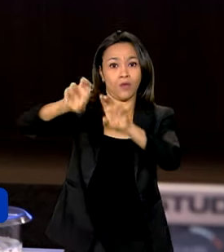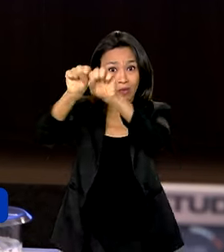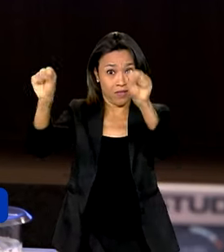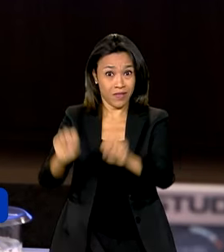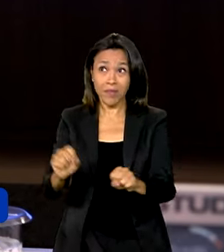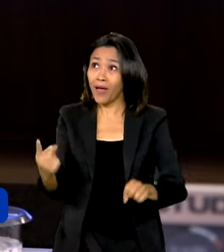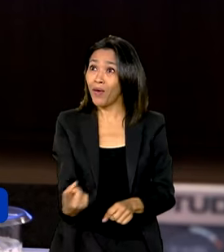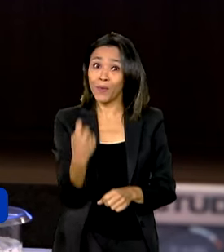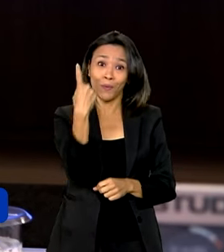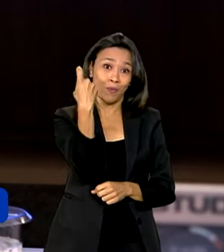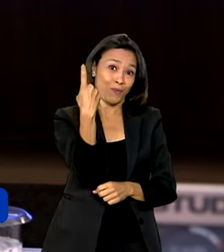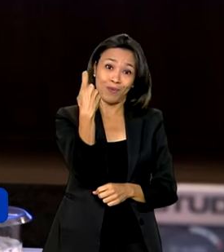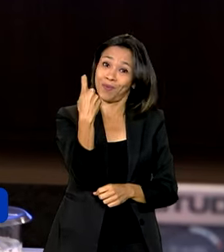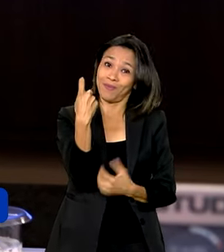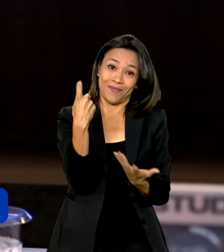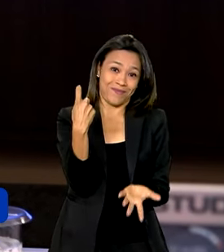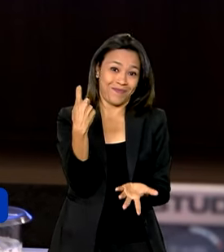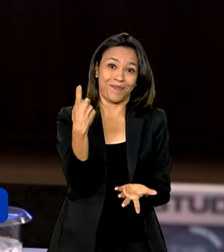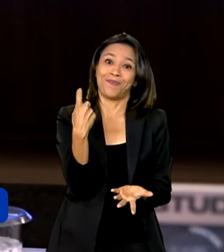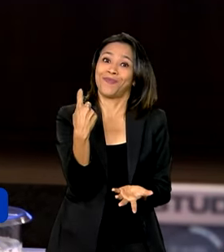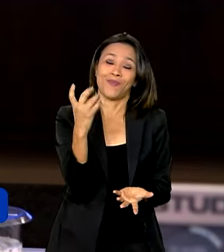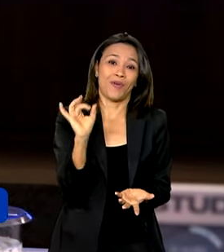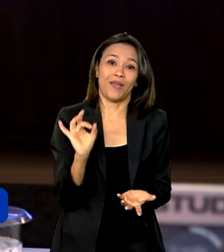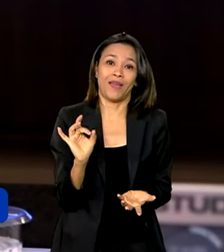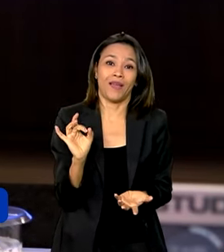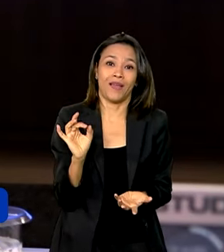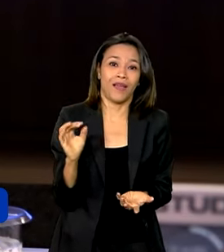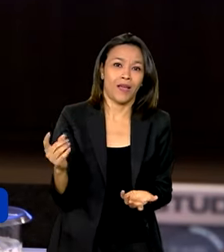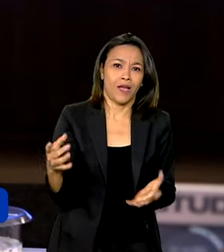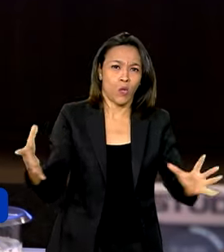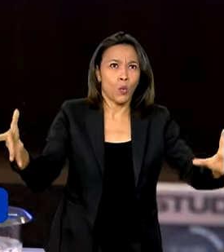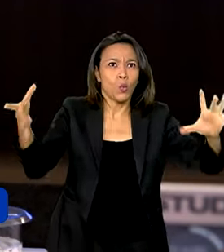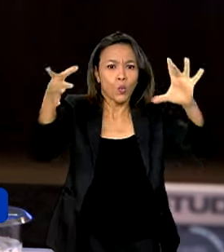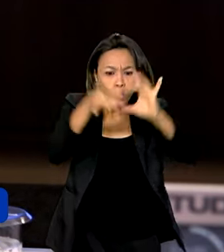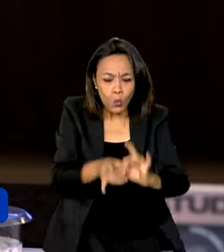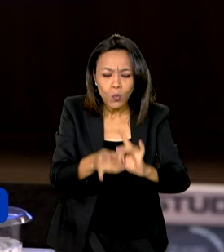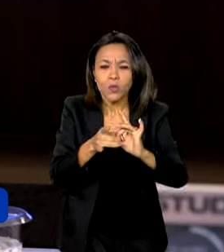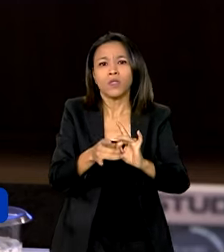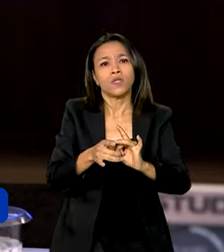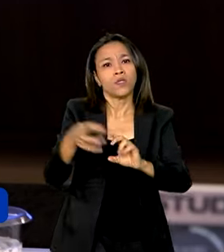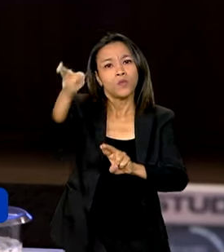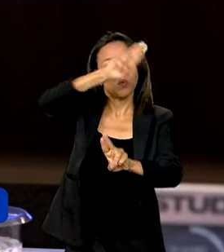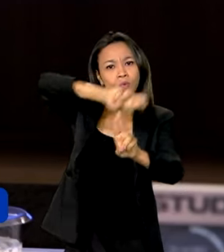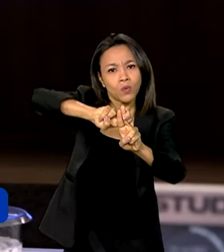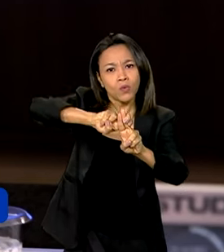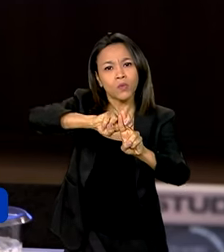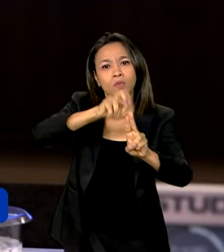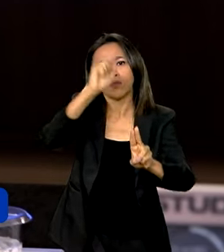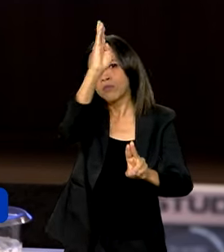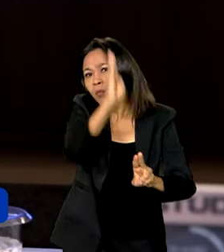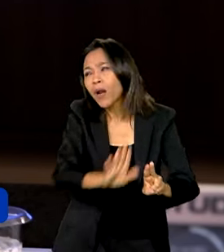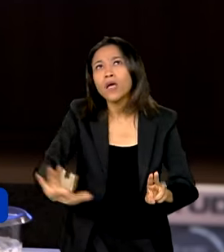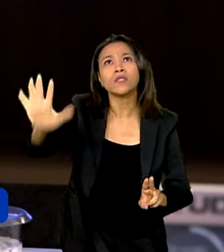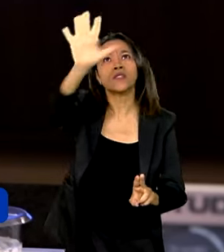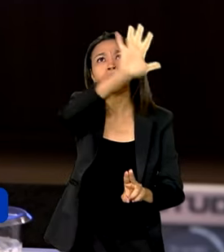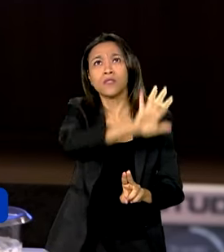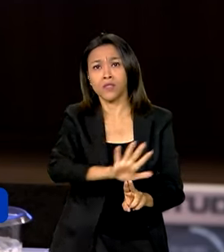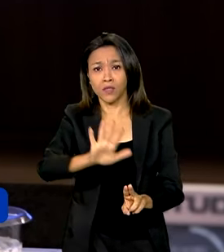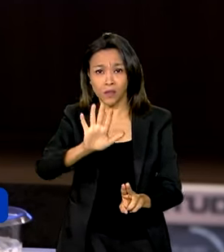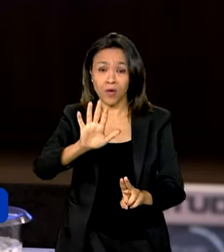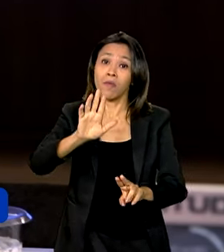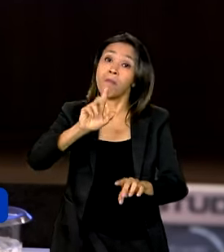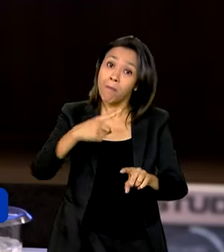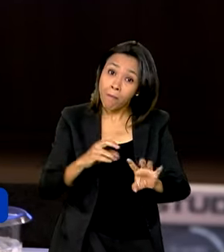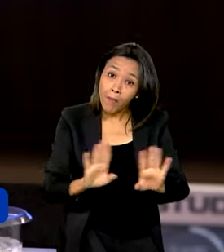único mesmo não é só único eh porque unificou e o atendimento à população brasileira mas porque